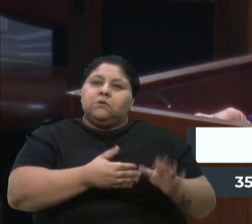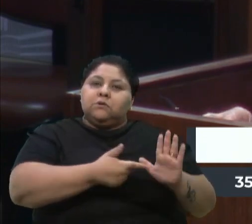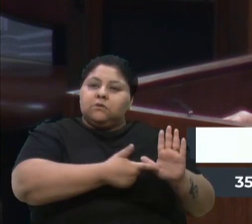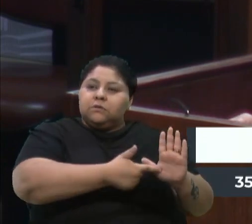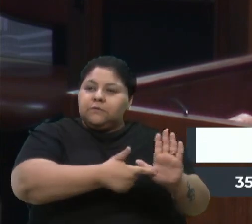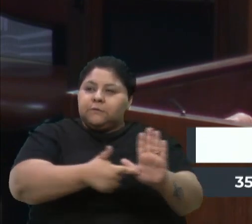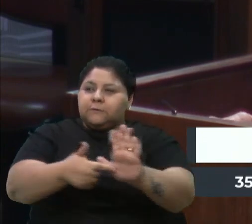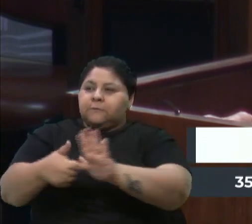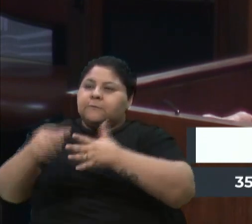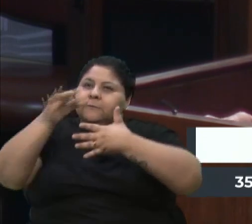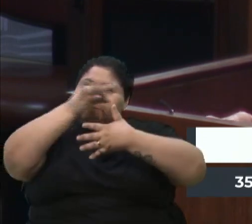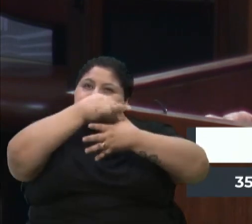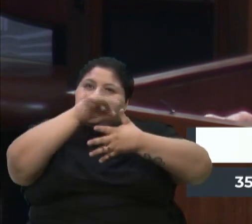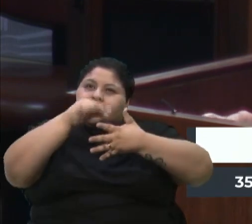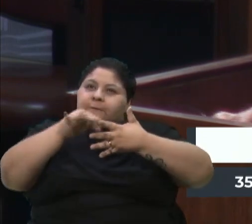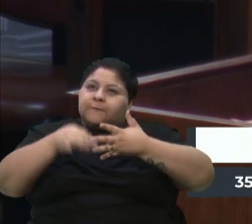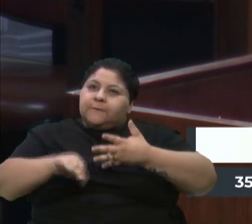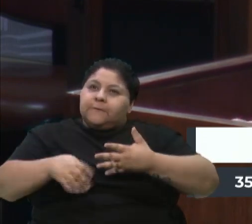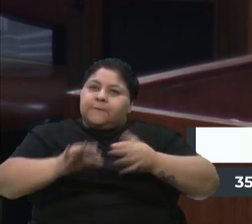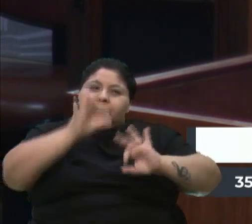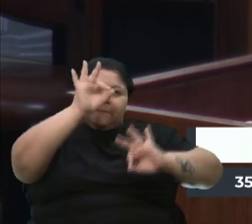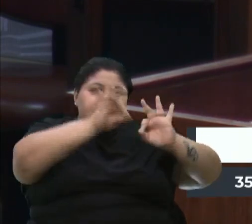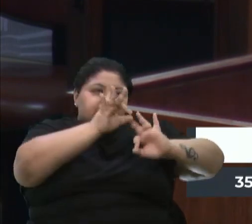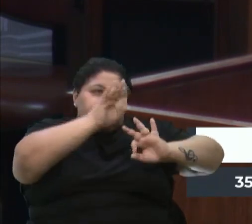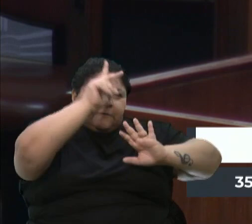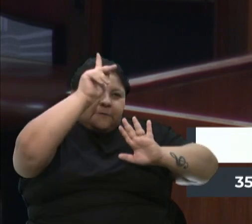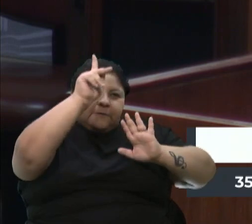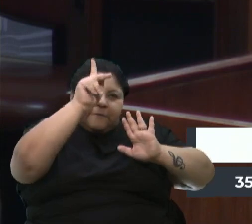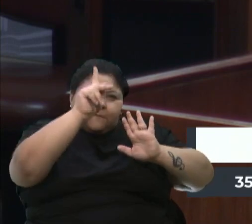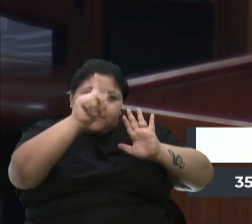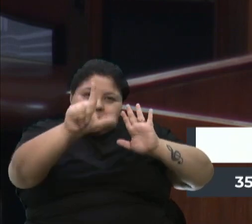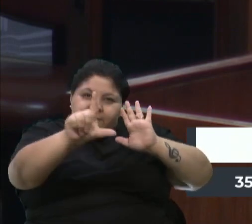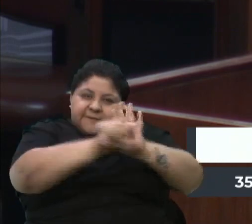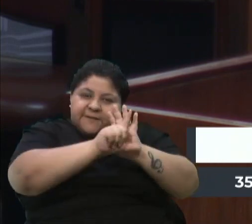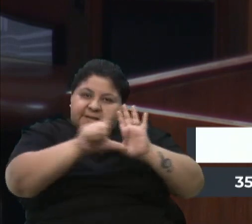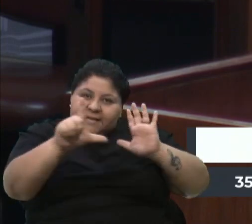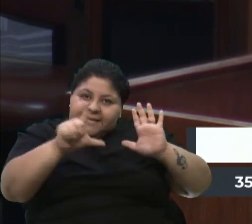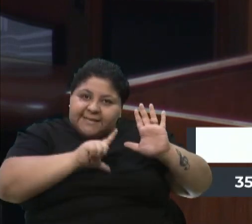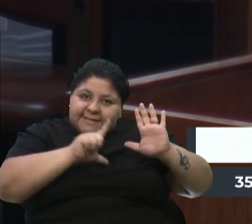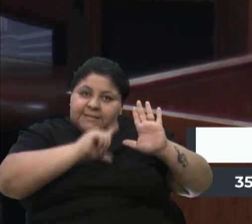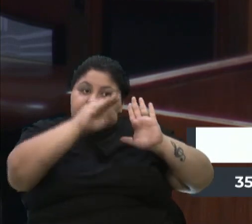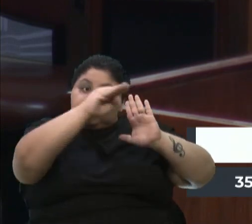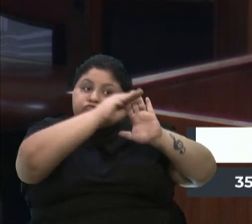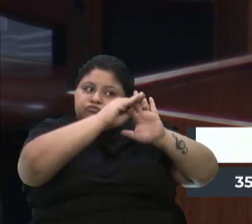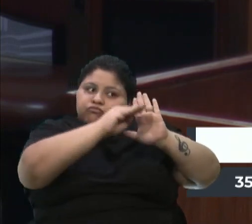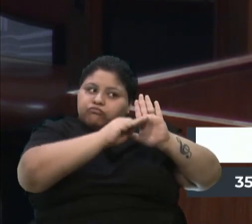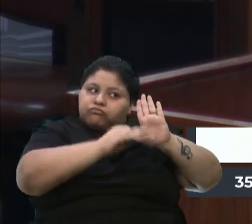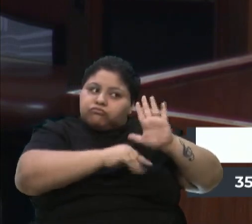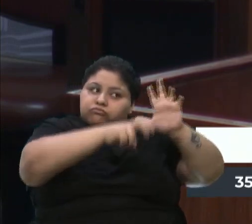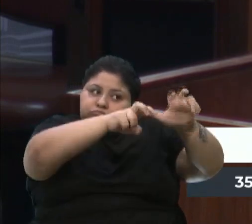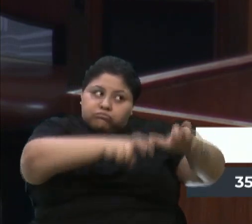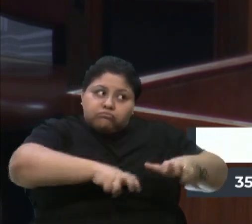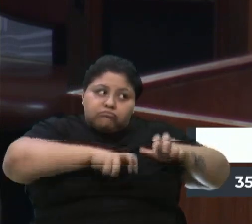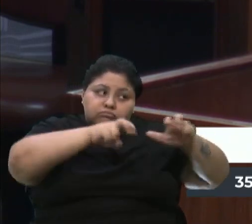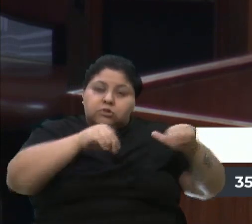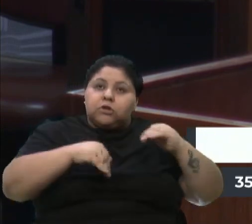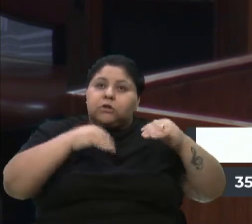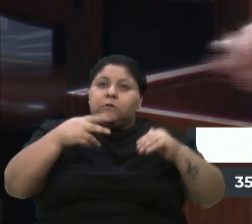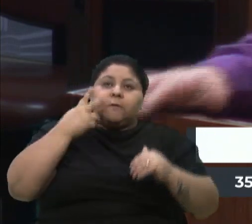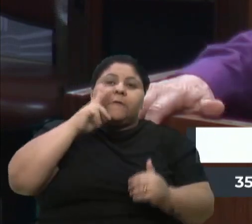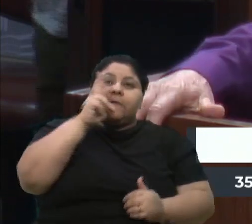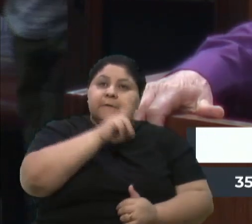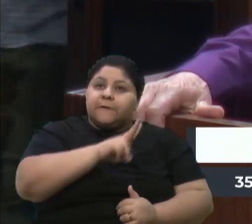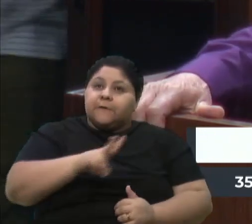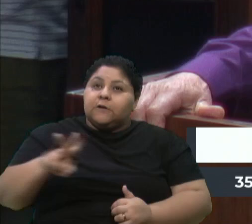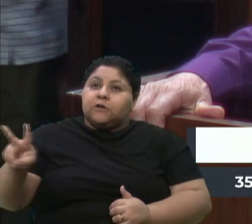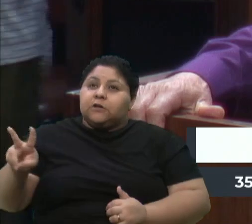nesses quesitos, para se enquadrar nessa lei, tem que ter critérios, talão do agricultor. E quando eu vi que tinha 12